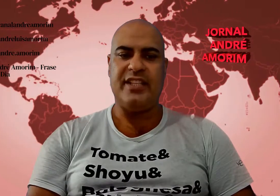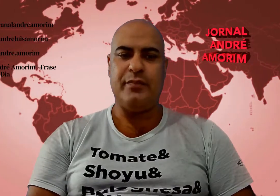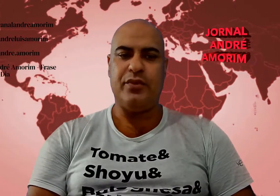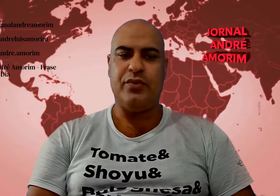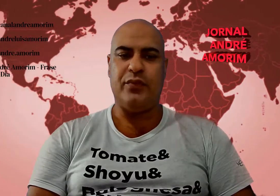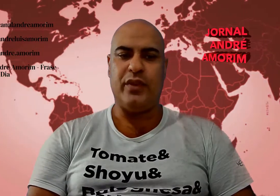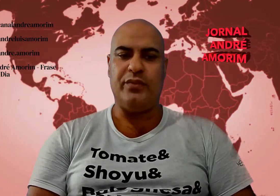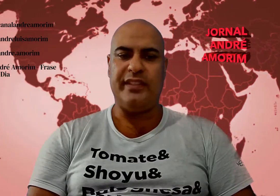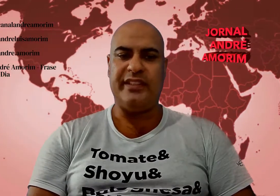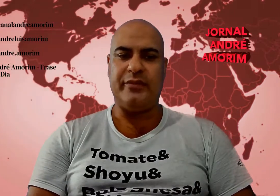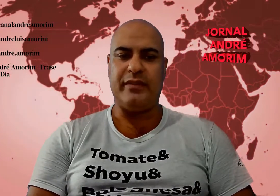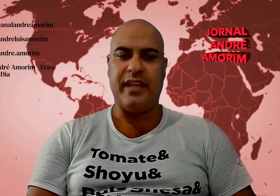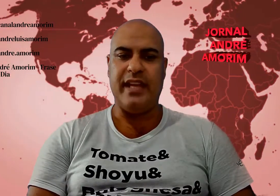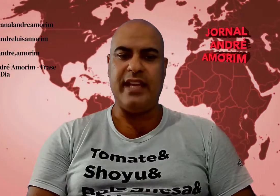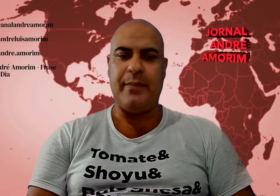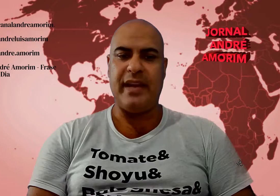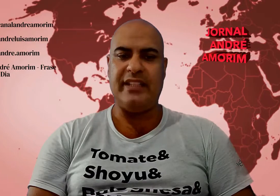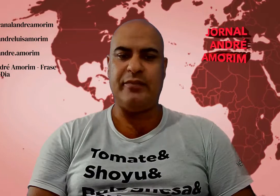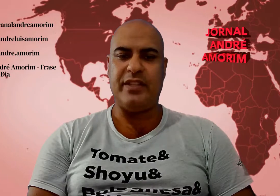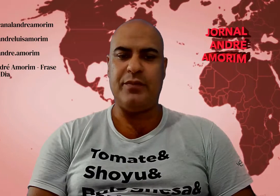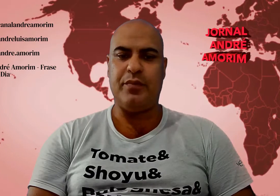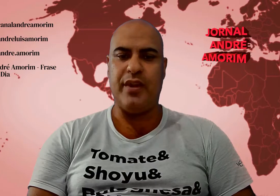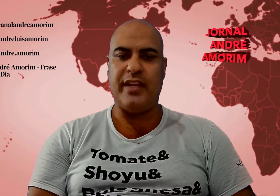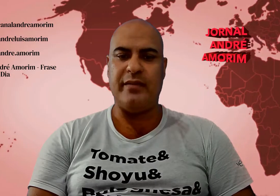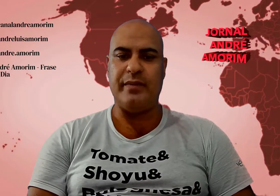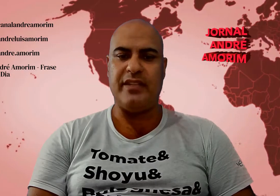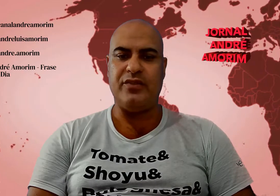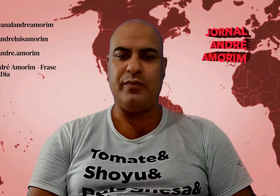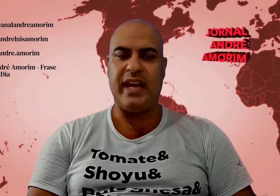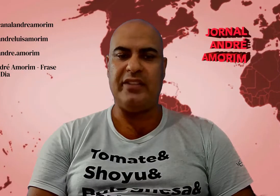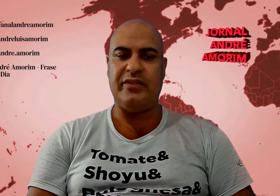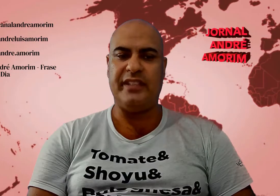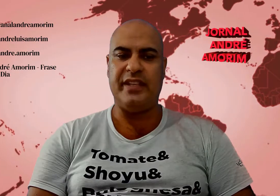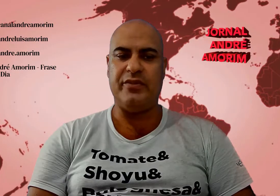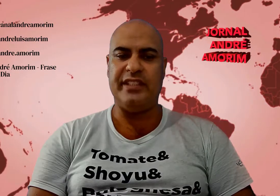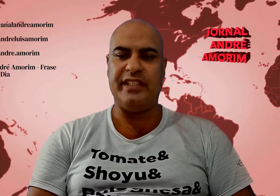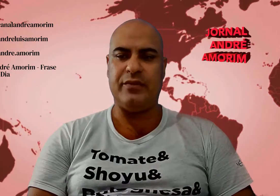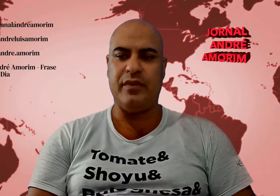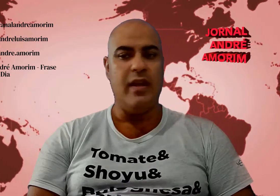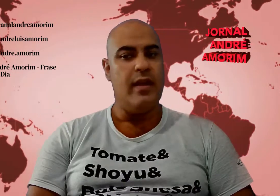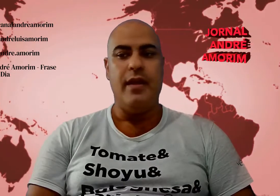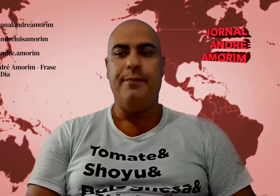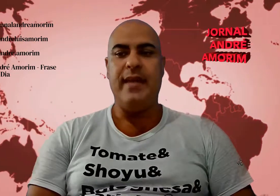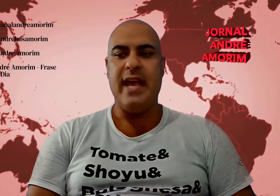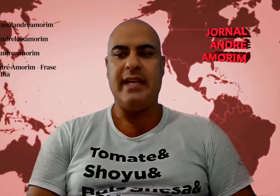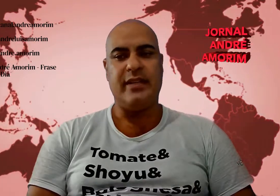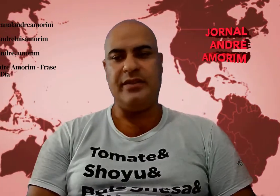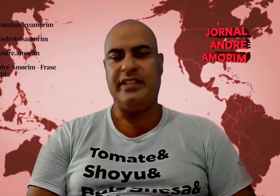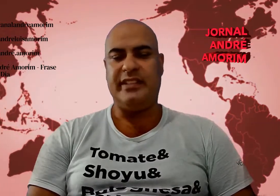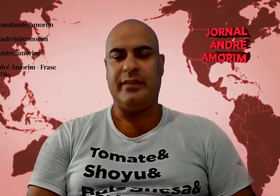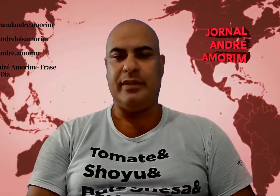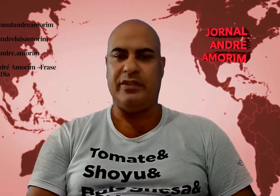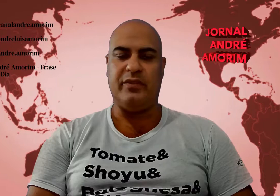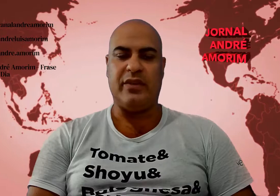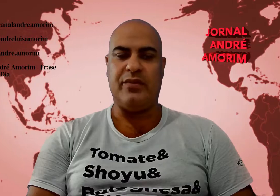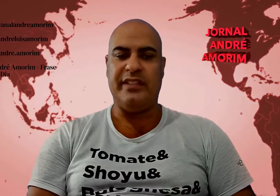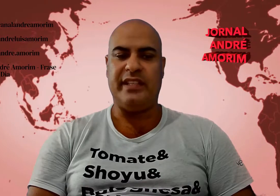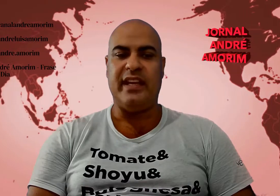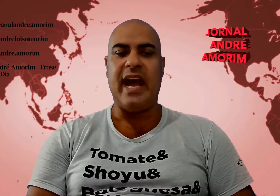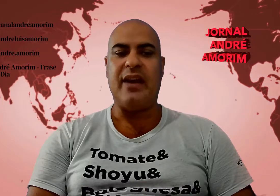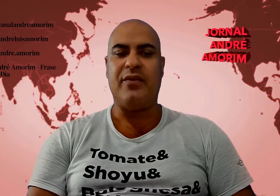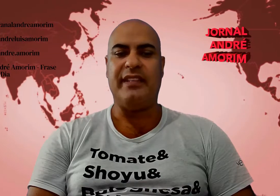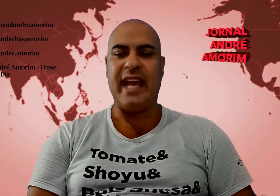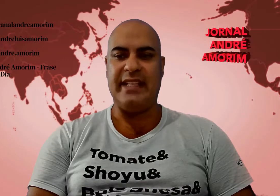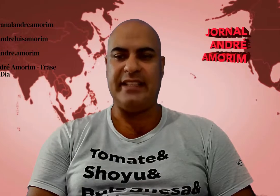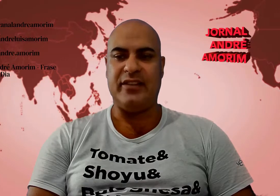Mais tarde, ele postou foto no Instagram, em que aparece com uma tipóia amparando o braço esquerdo, dizendo: mercadorias, vamos dizer outra